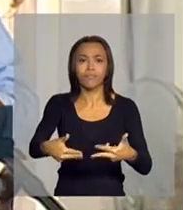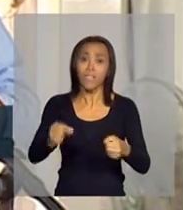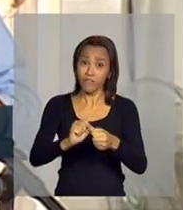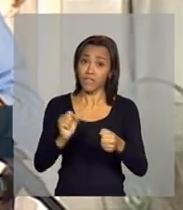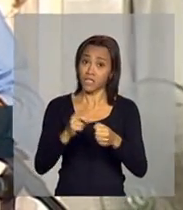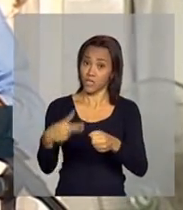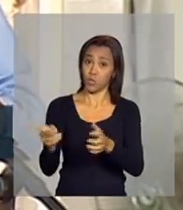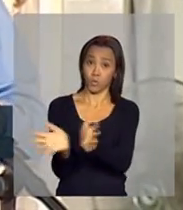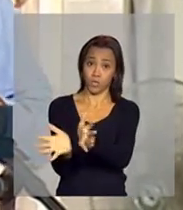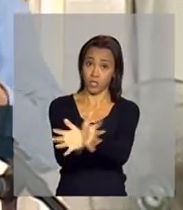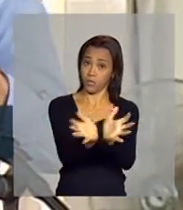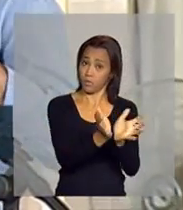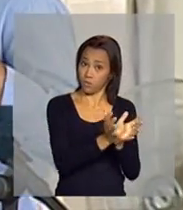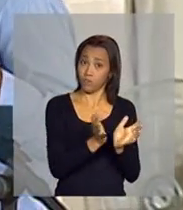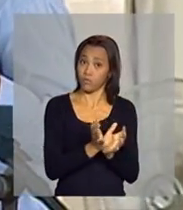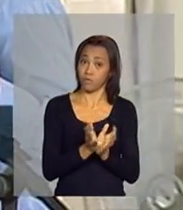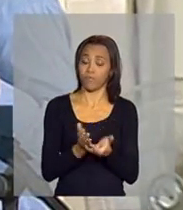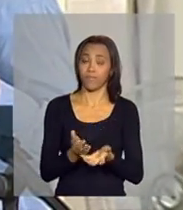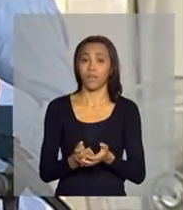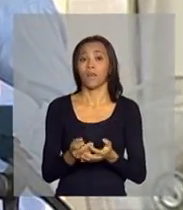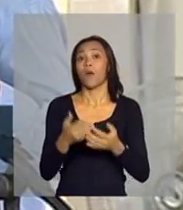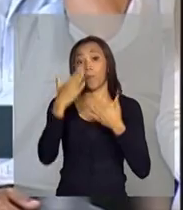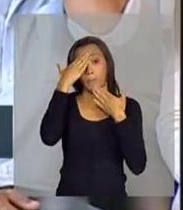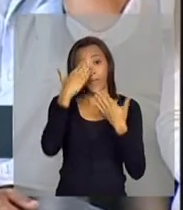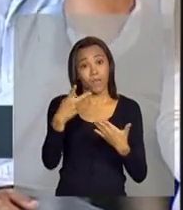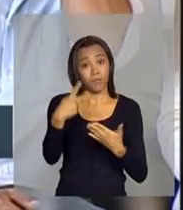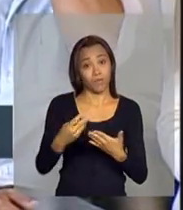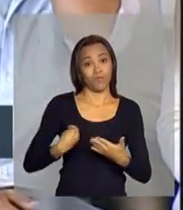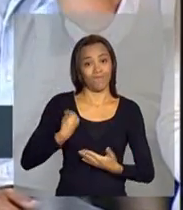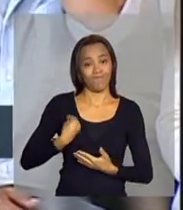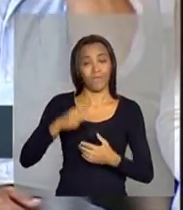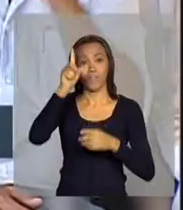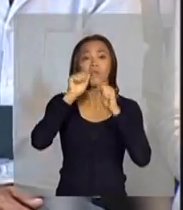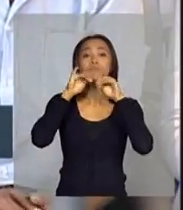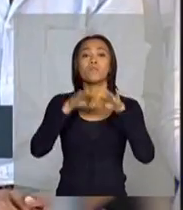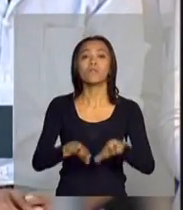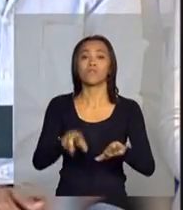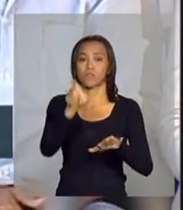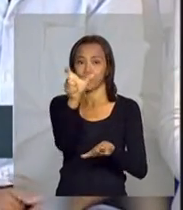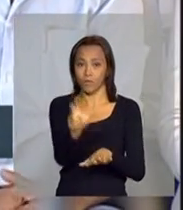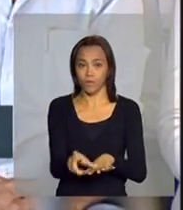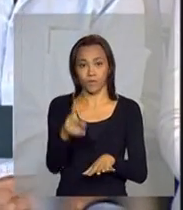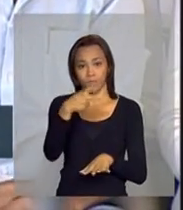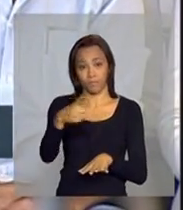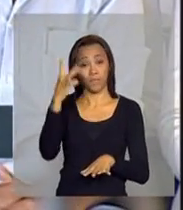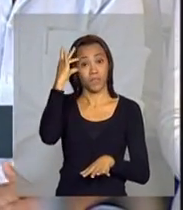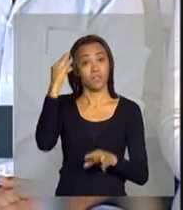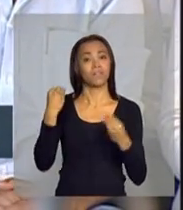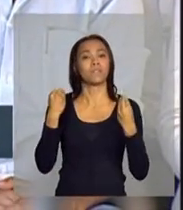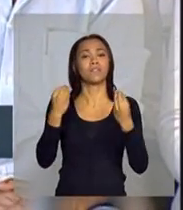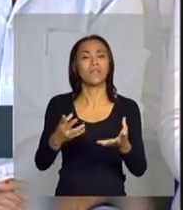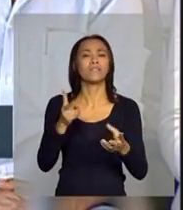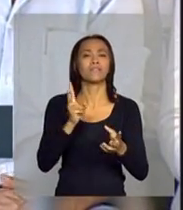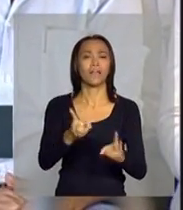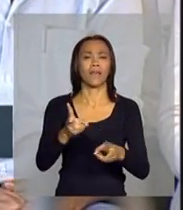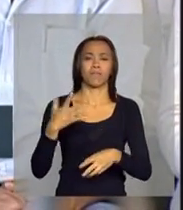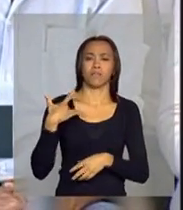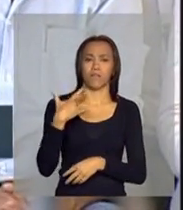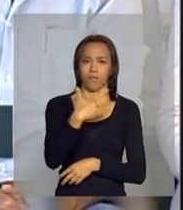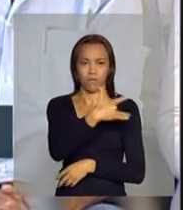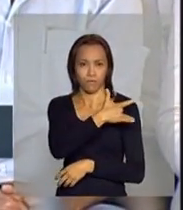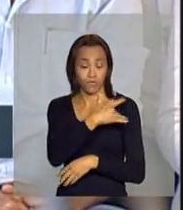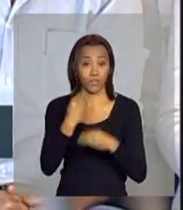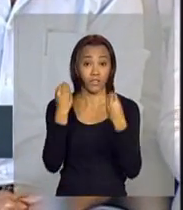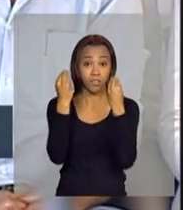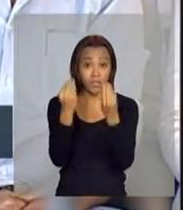suas propriedades. Obrigado pela sua presença. Que Deus abençoe a senhora, que lhe dê sempre saúde, que